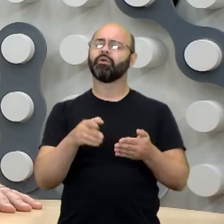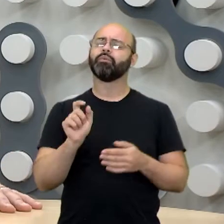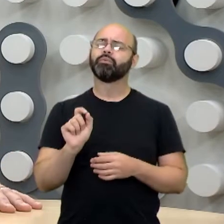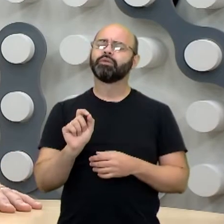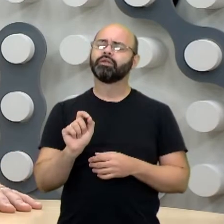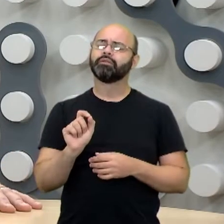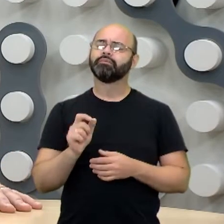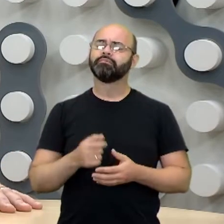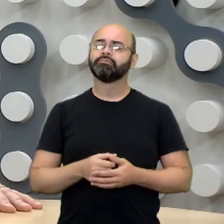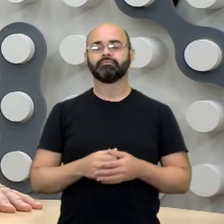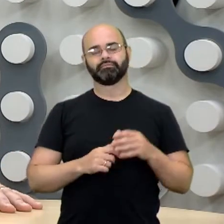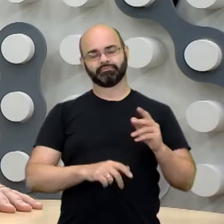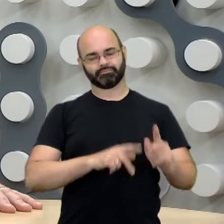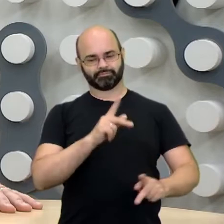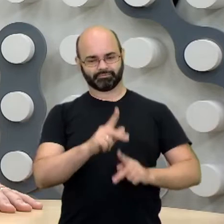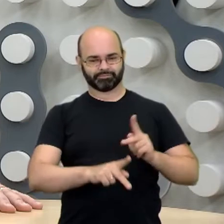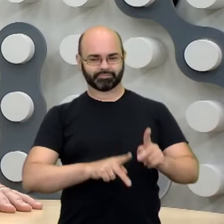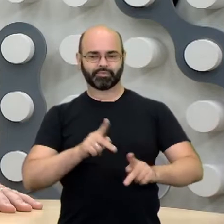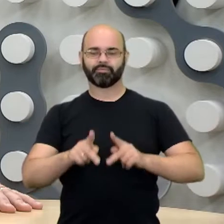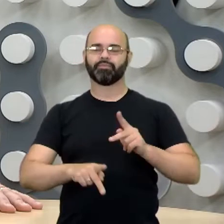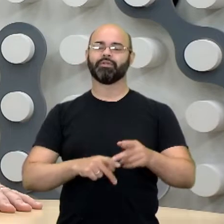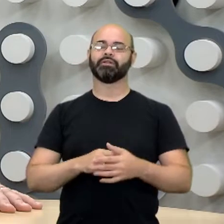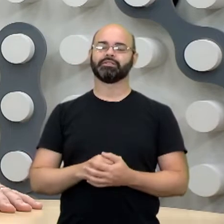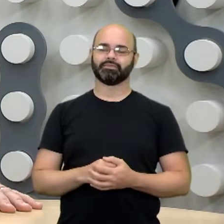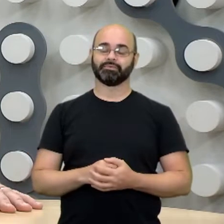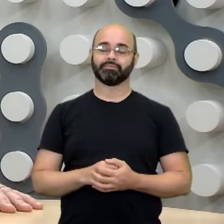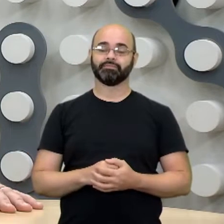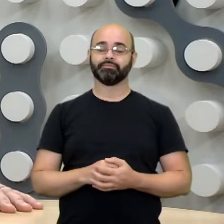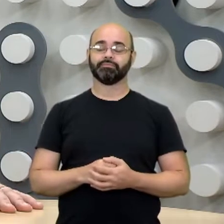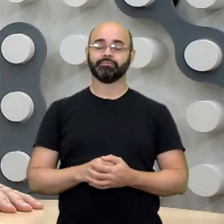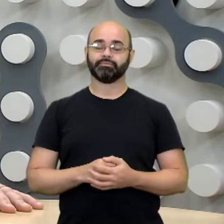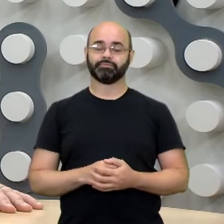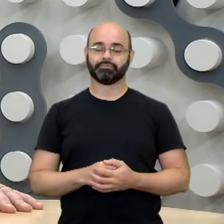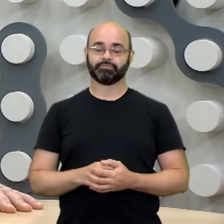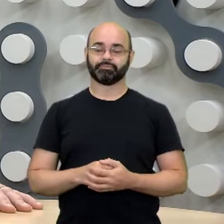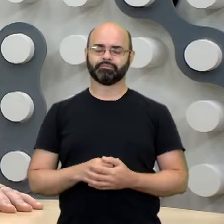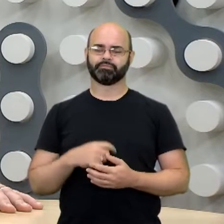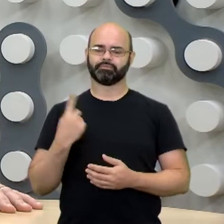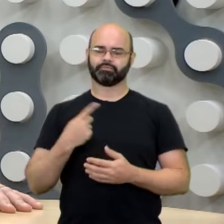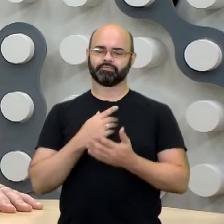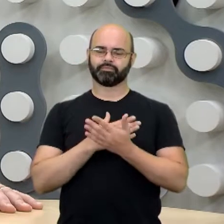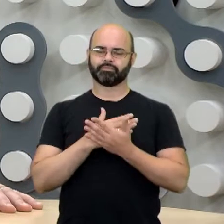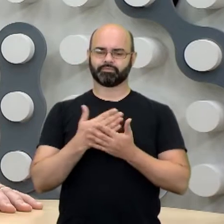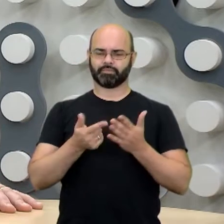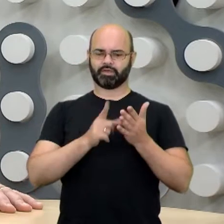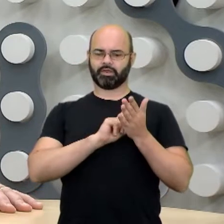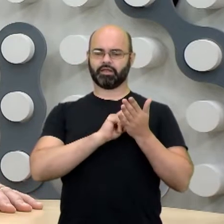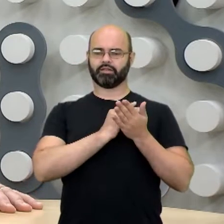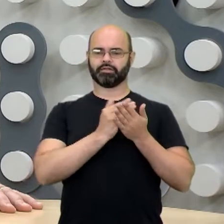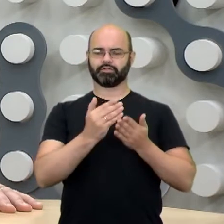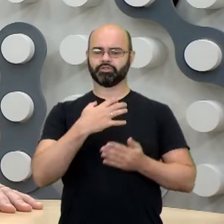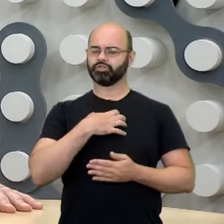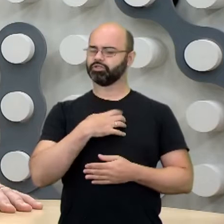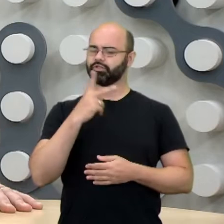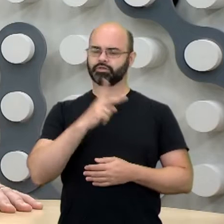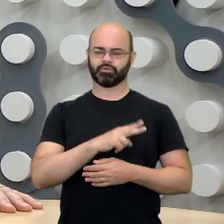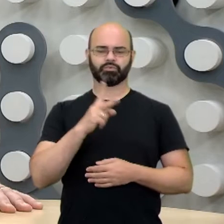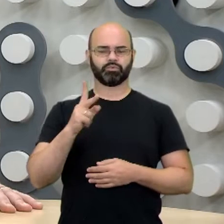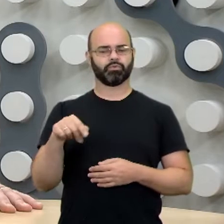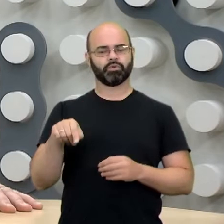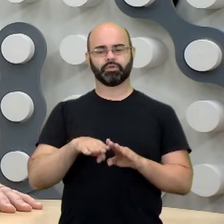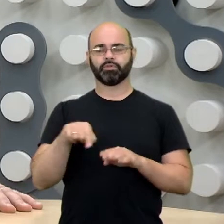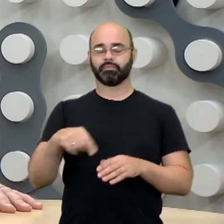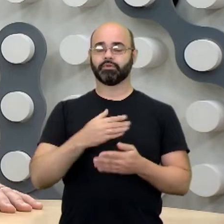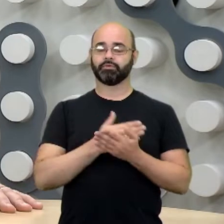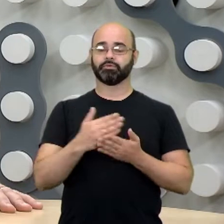gente gosta de dar uma introdução, iniciar esse processo como nós iniciamos anteriormente, né? E basicamente nessa introdução